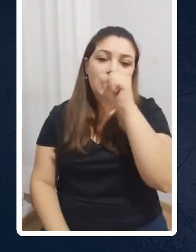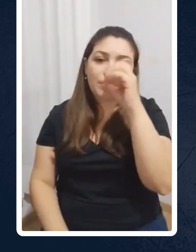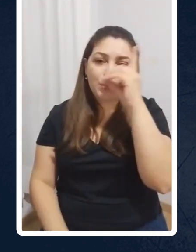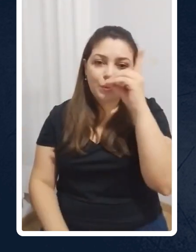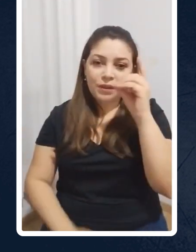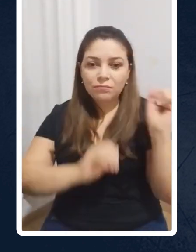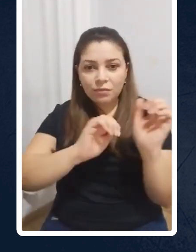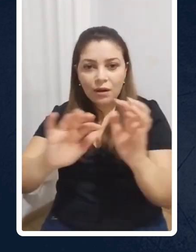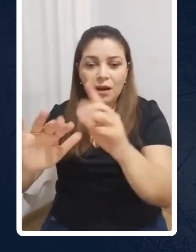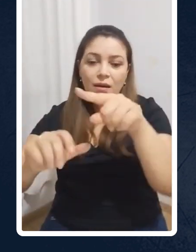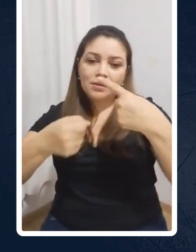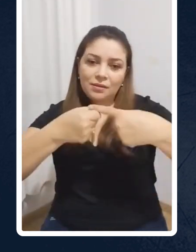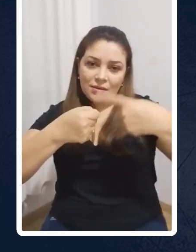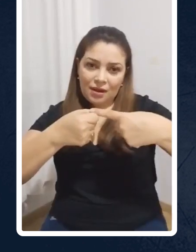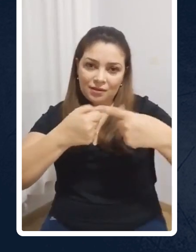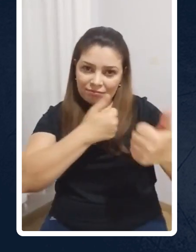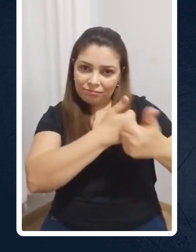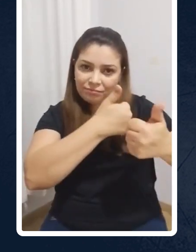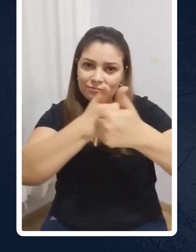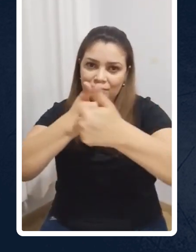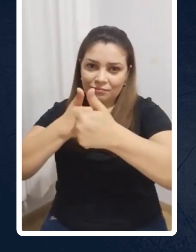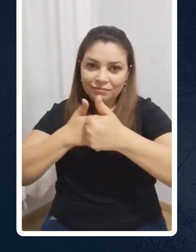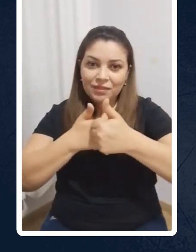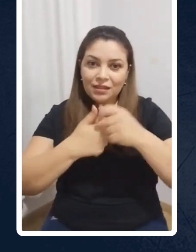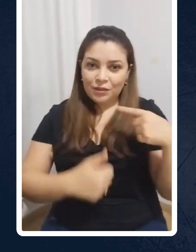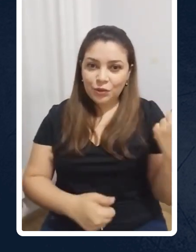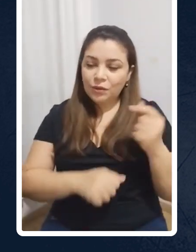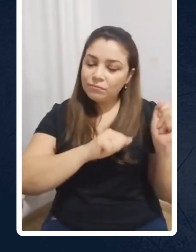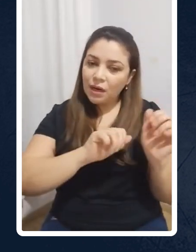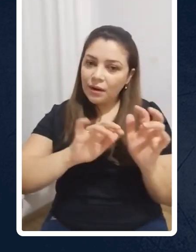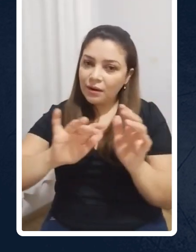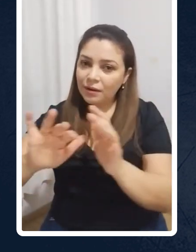cidadezinha próxima, paramos numa...